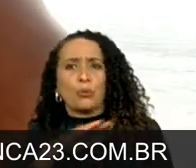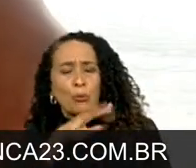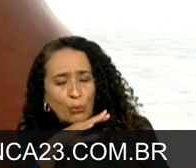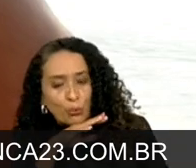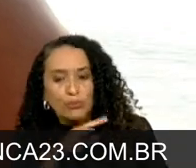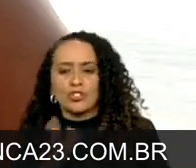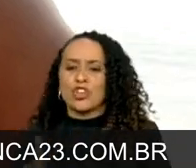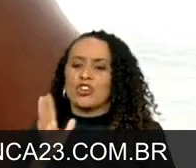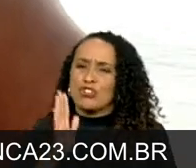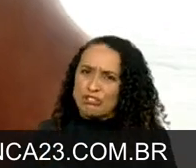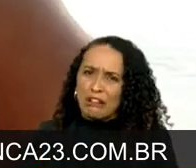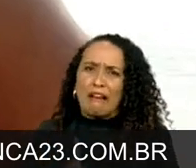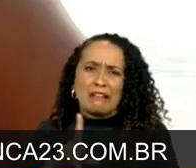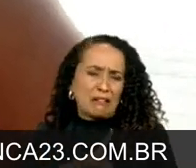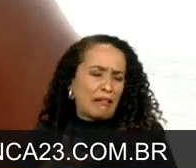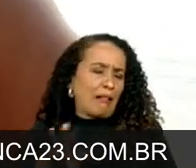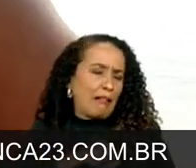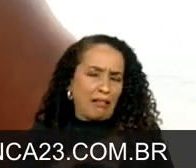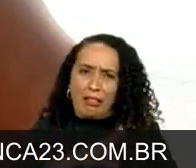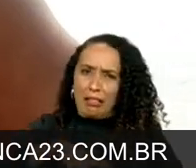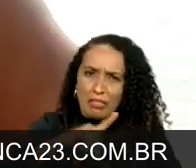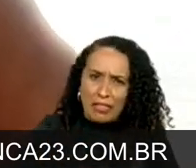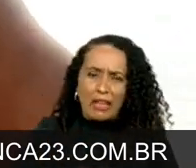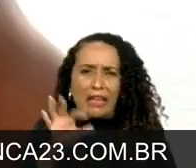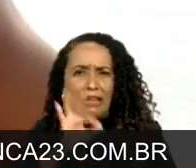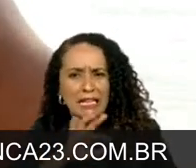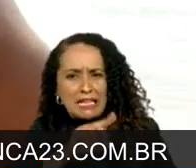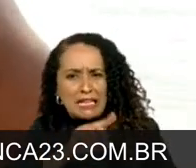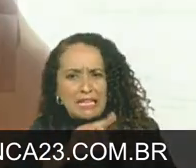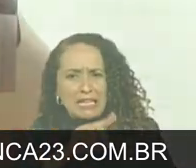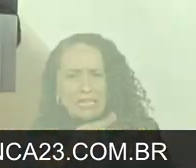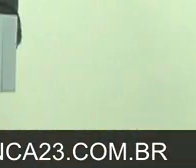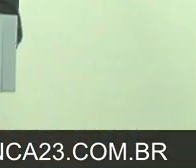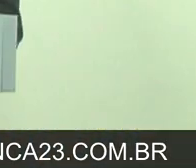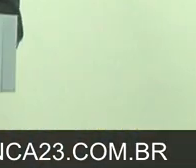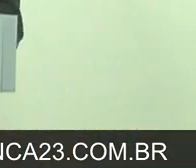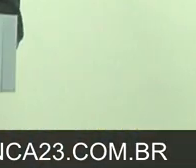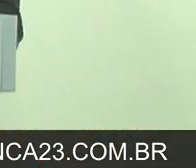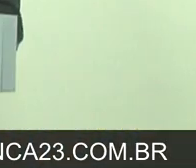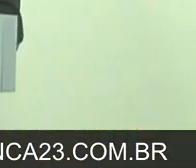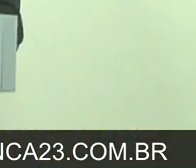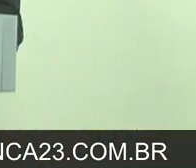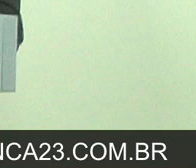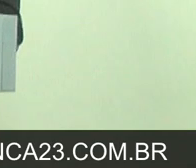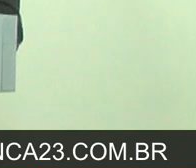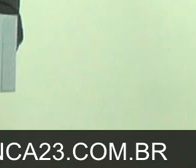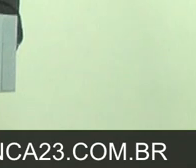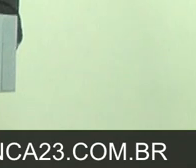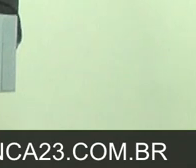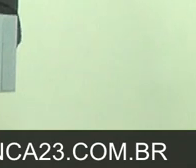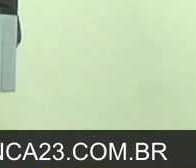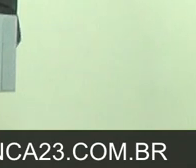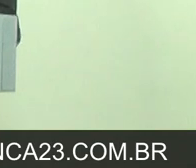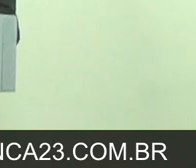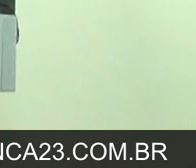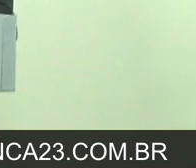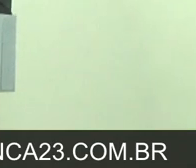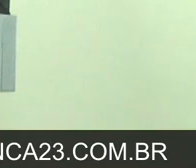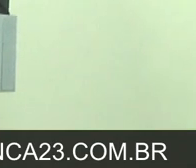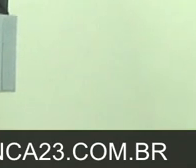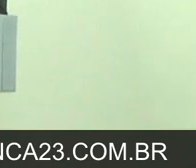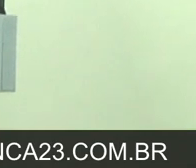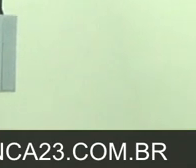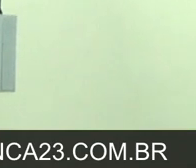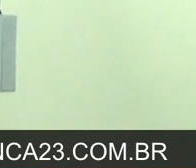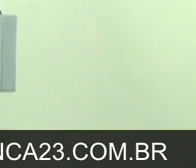tive dengue, chikungunya, já tive tudo. A dengue foi pior. Todas as ações são muito importantes e vem aí